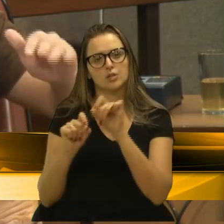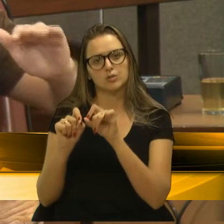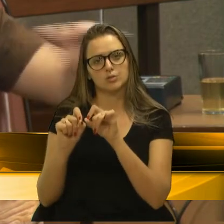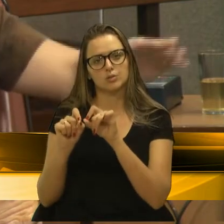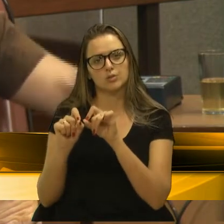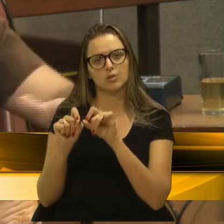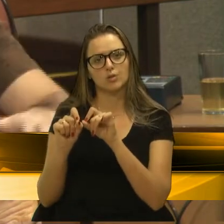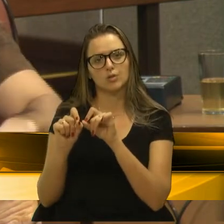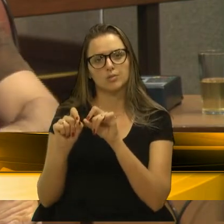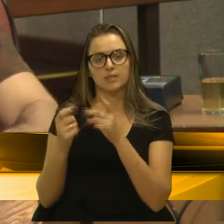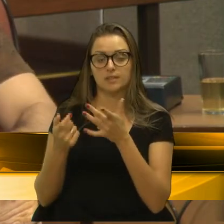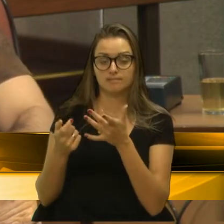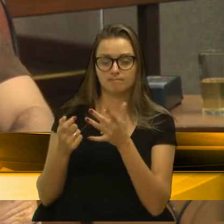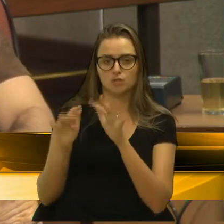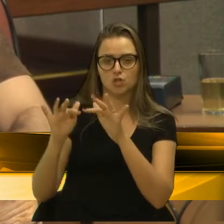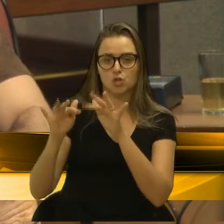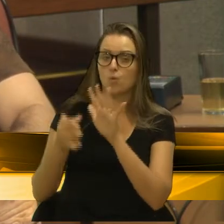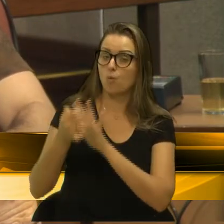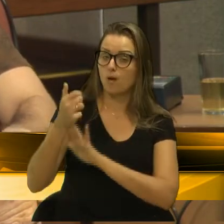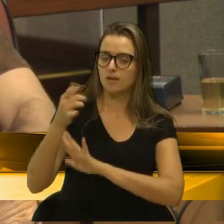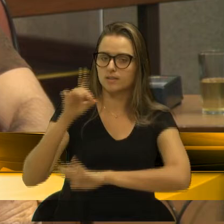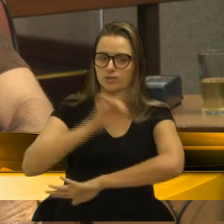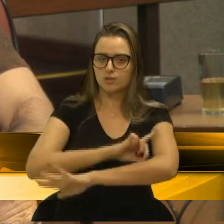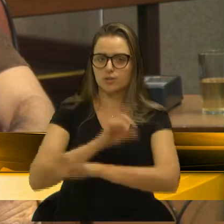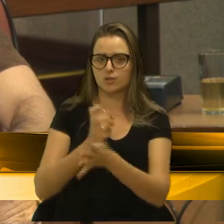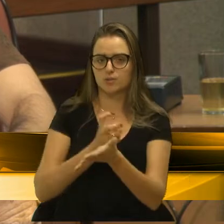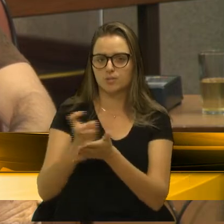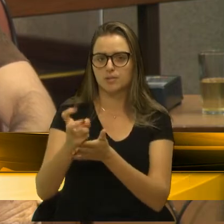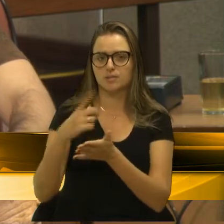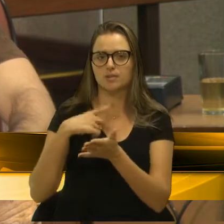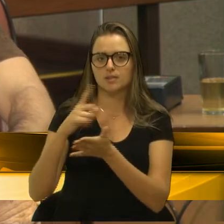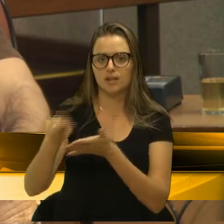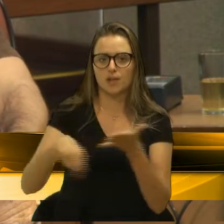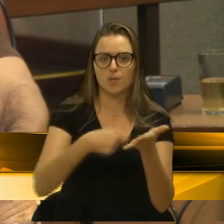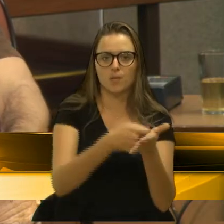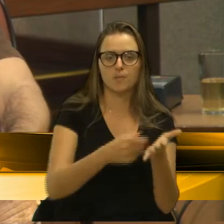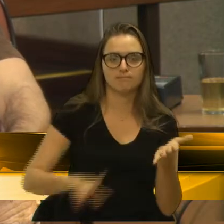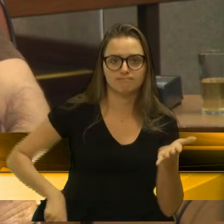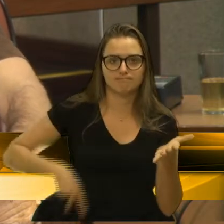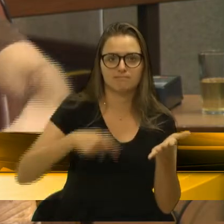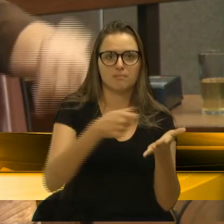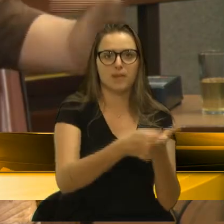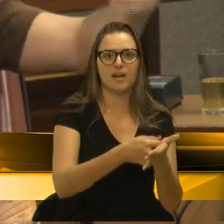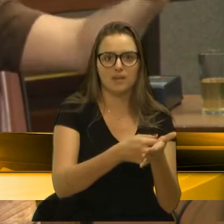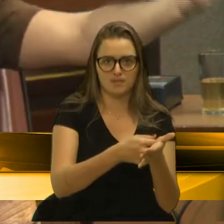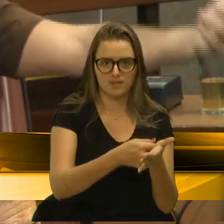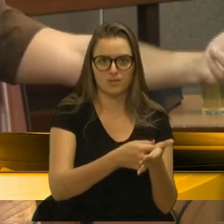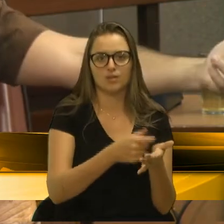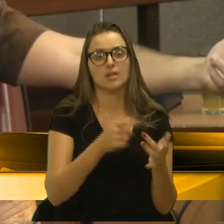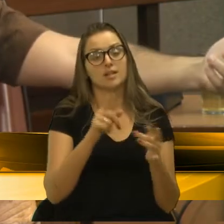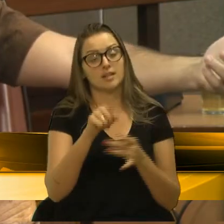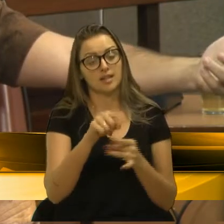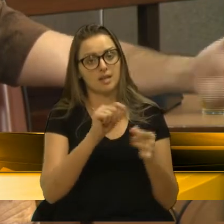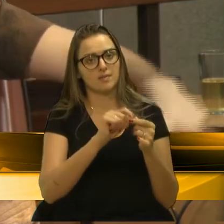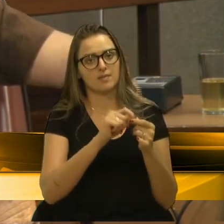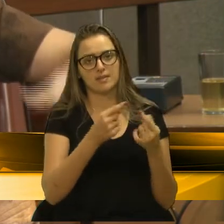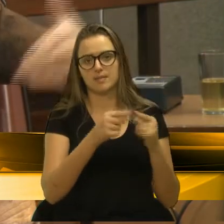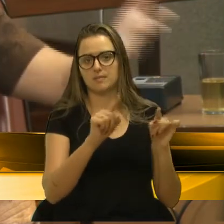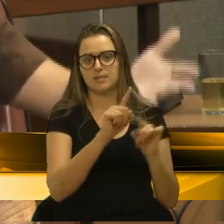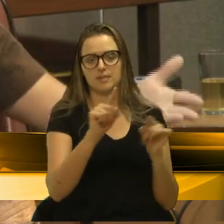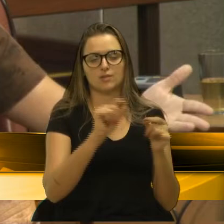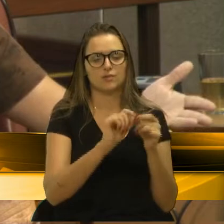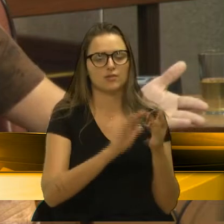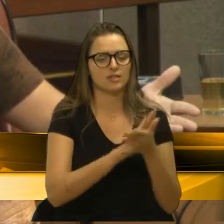no apagar das luzes do impeachment tem um pagamento de algo que foi feito, que era para ser feito e não foi feito nada, e